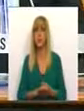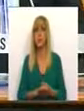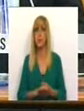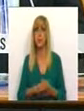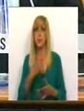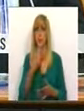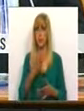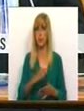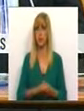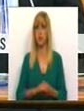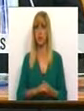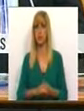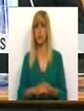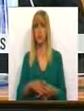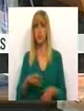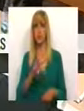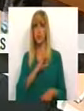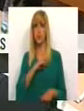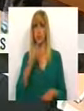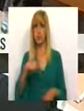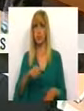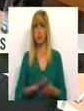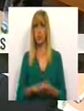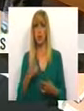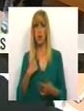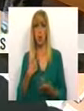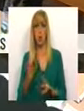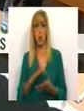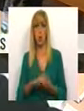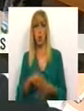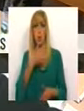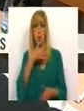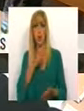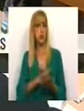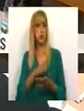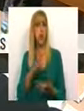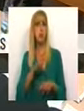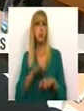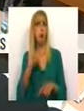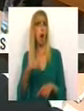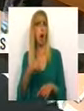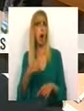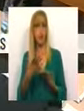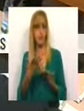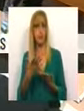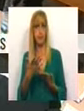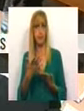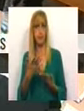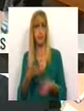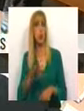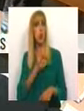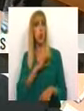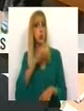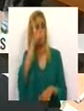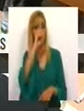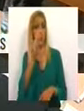Muito obrigado, Sr. Presidente. Eu uso a palavra apenas por um facto. O Sr. Ministro,